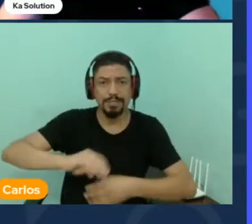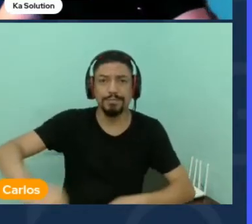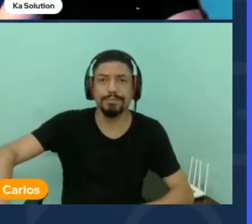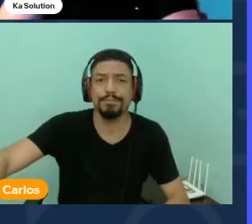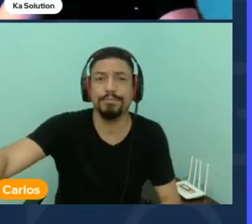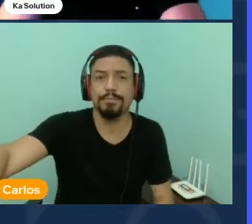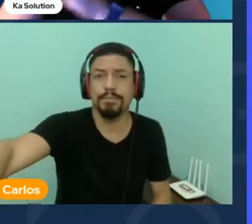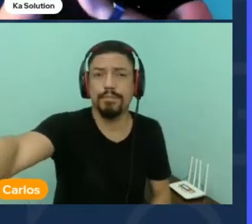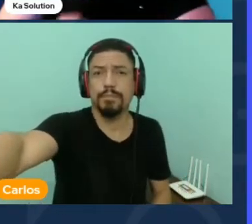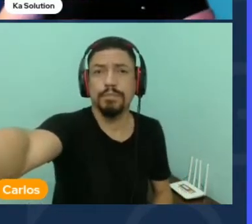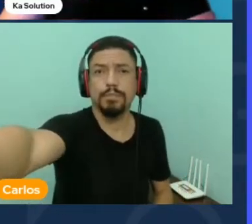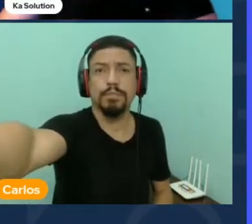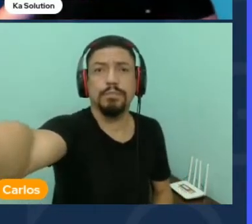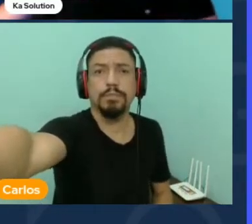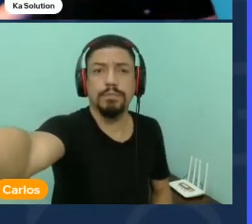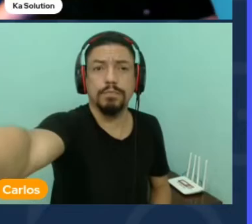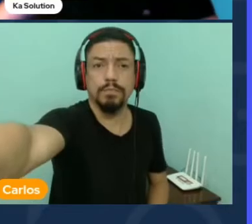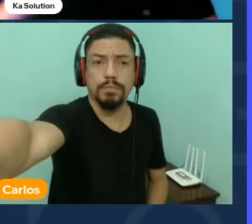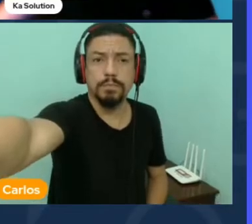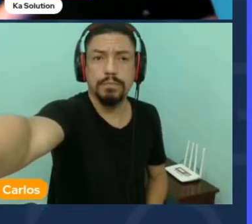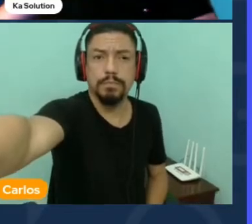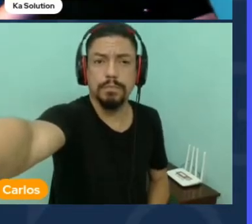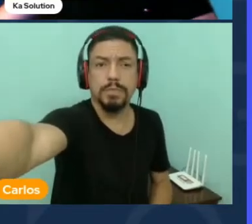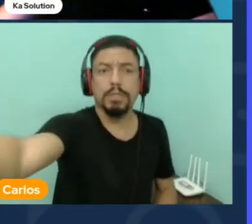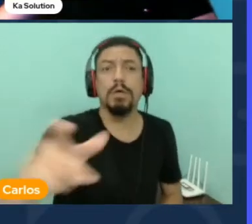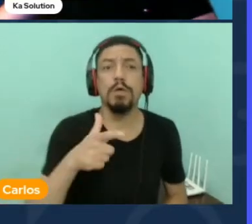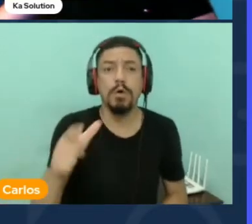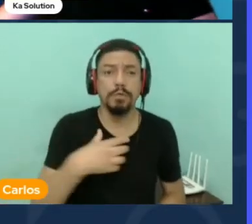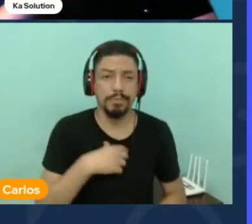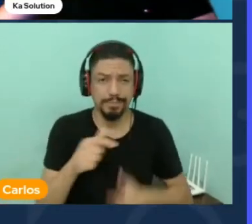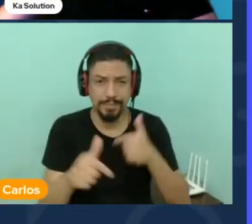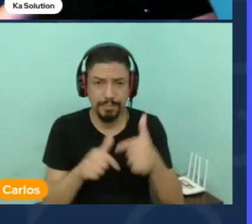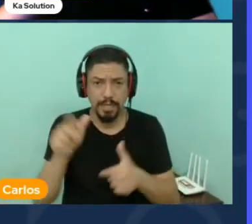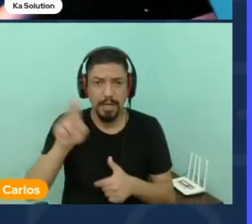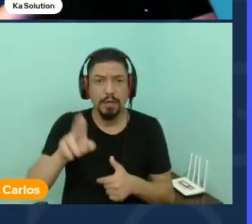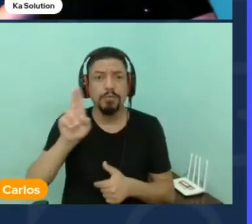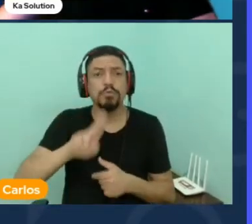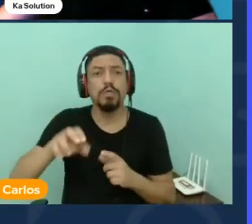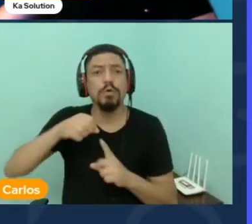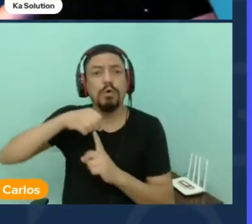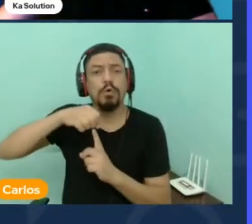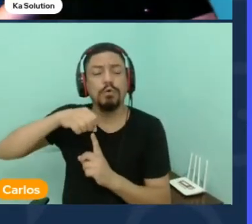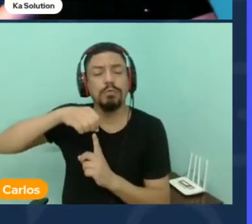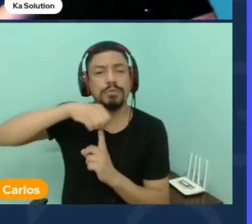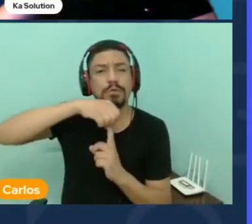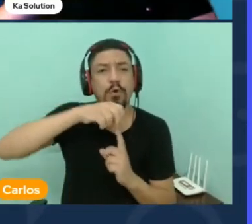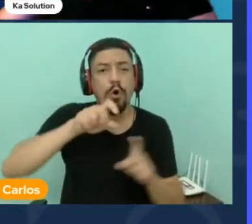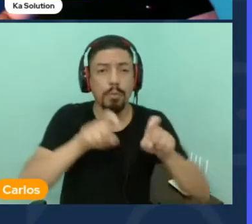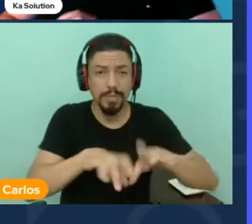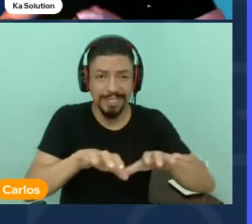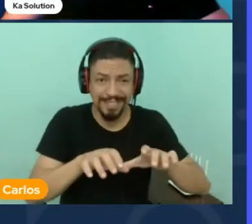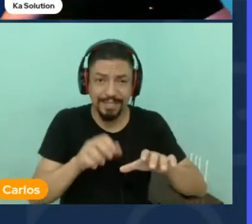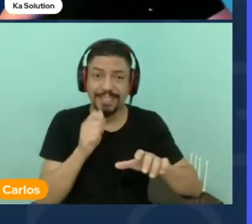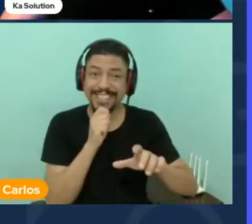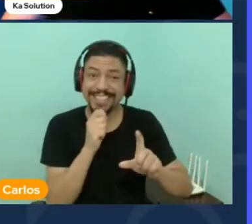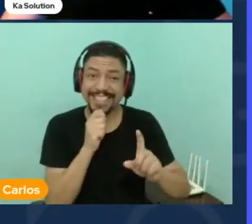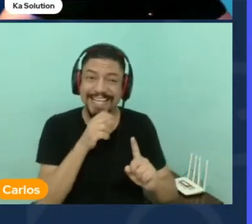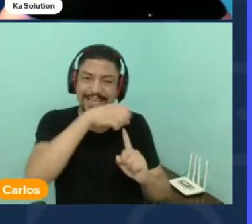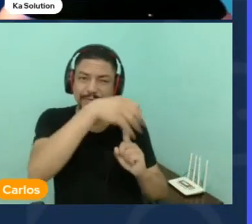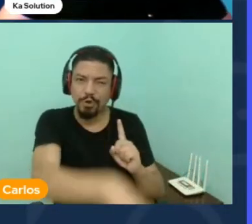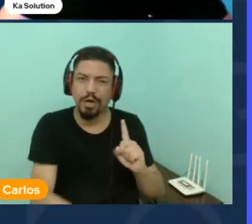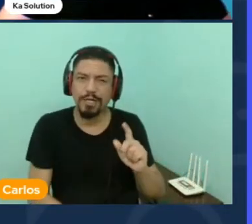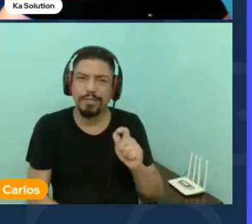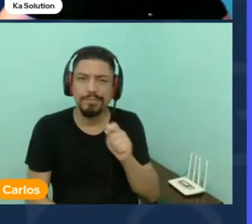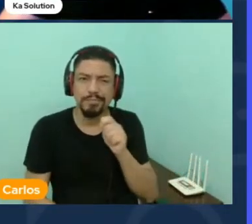Outra forma da gente trabalhar também é utilizando a computação sem servidor. Sim, a gente pode